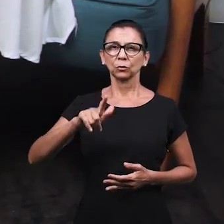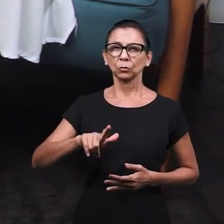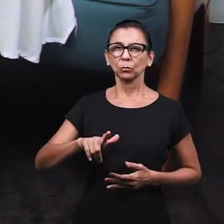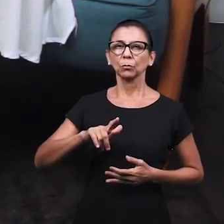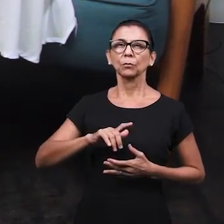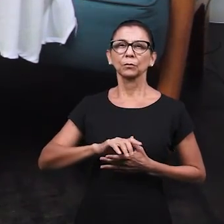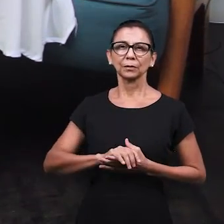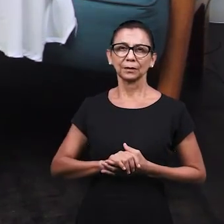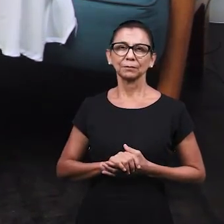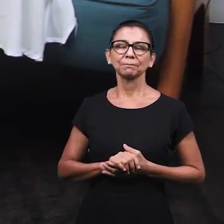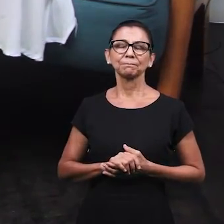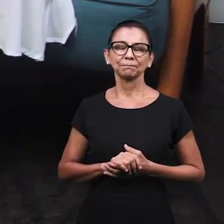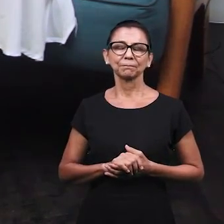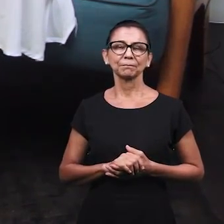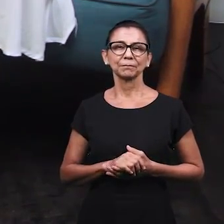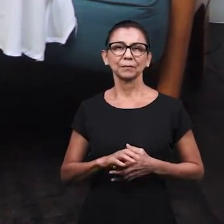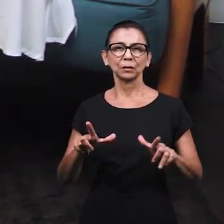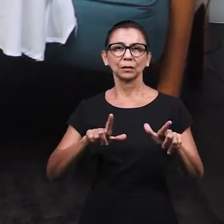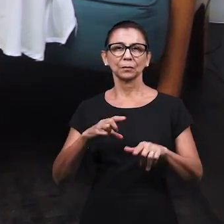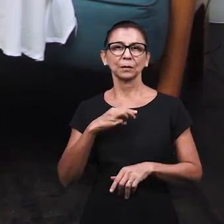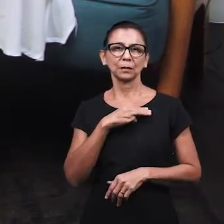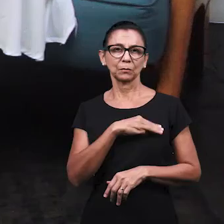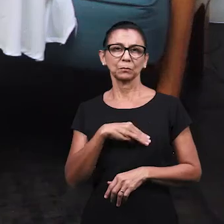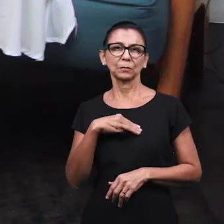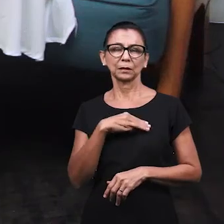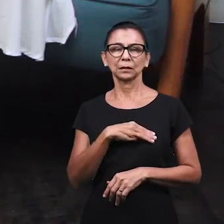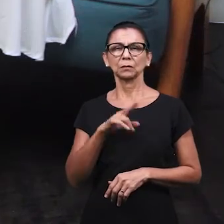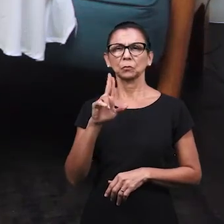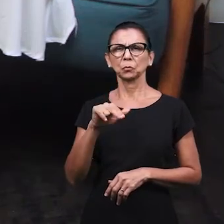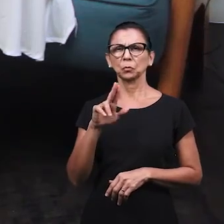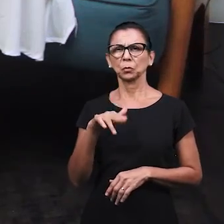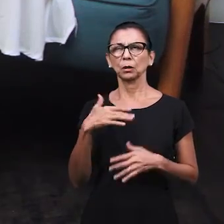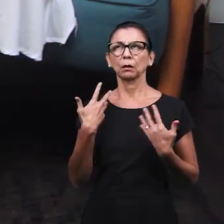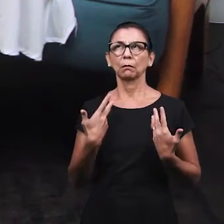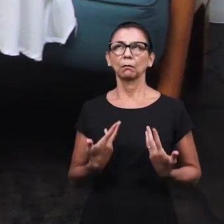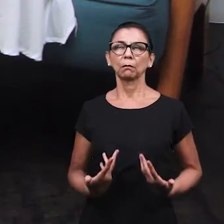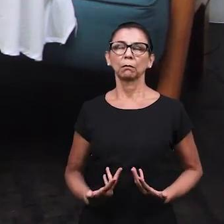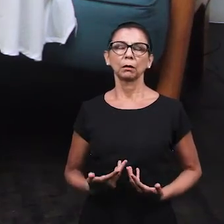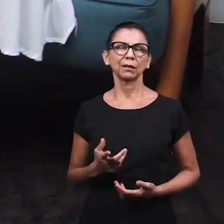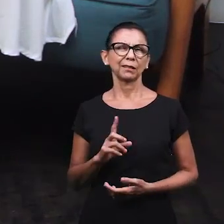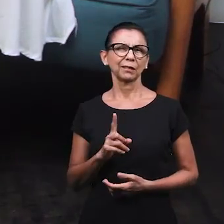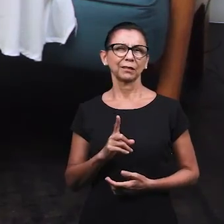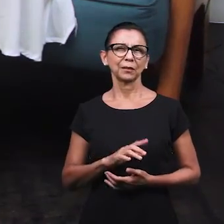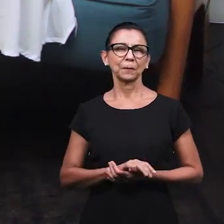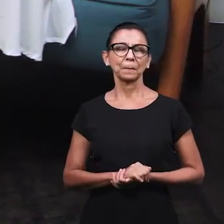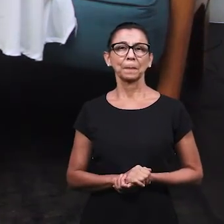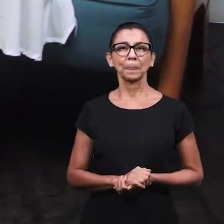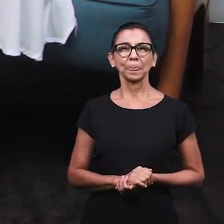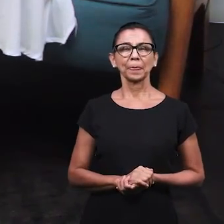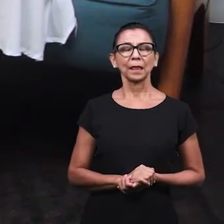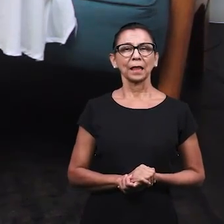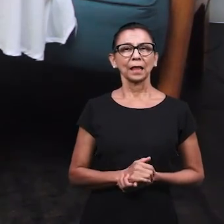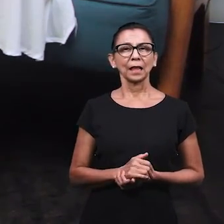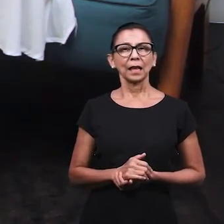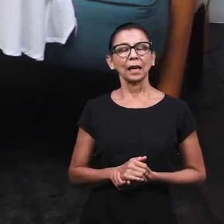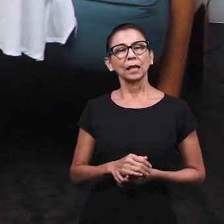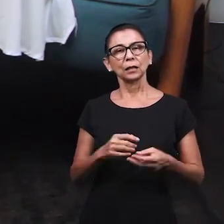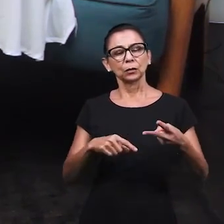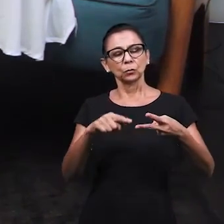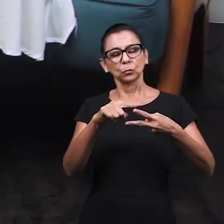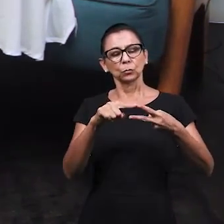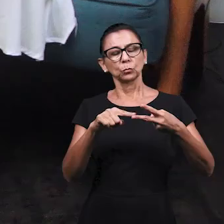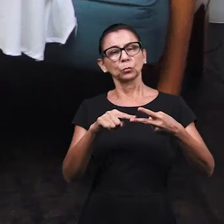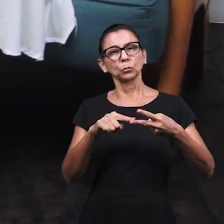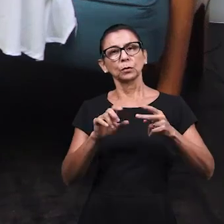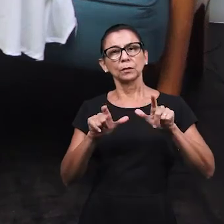ali, aquele trabalho missionário. É um trabalho que não cansa, né? Não. A gente, são duas edições, ou eram duas edições